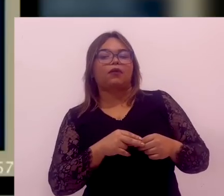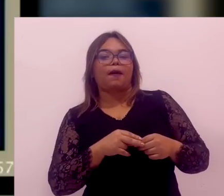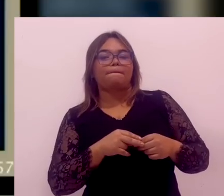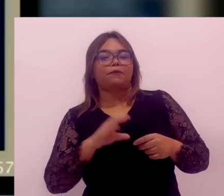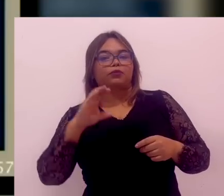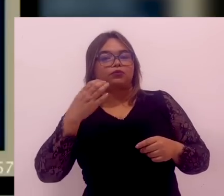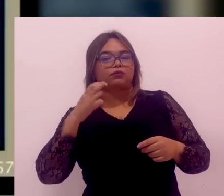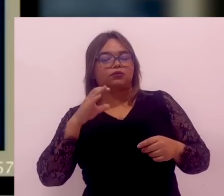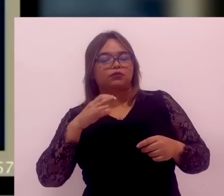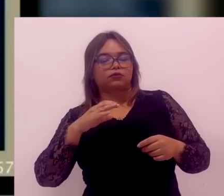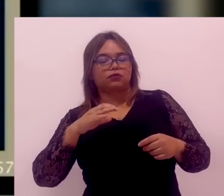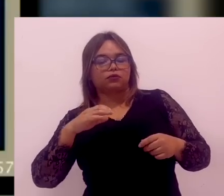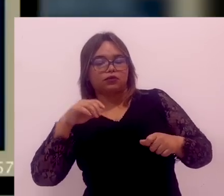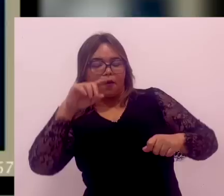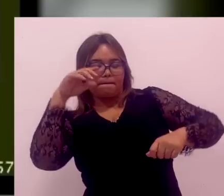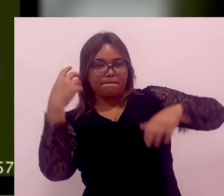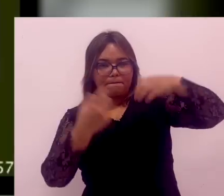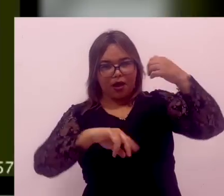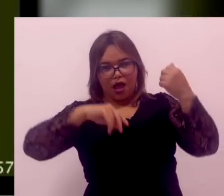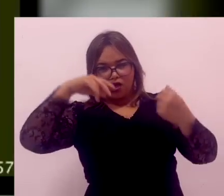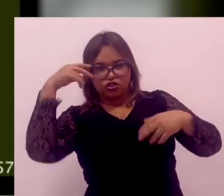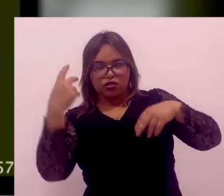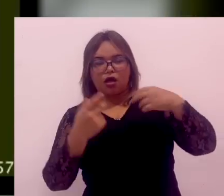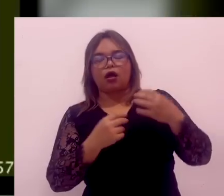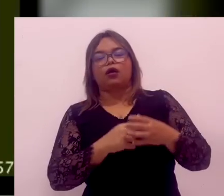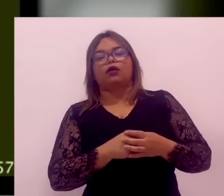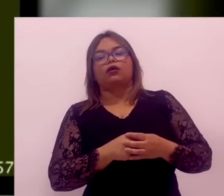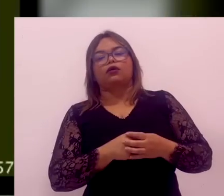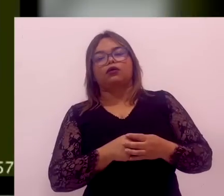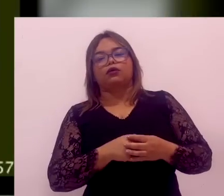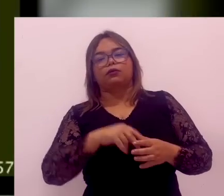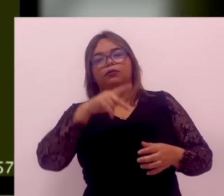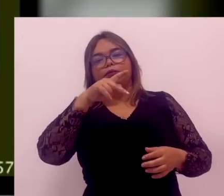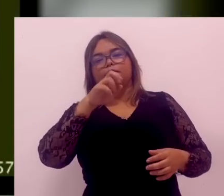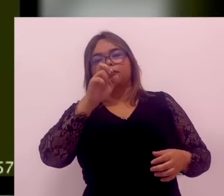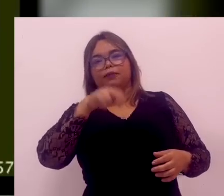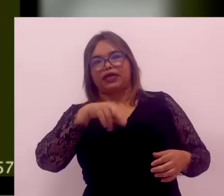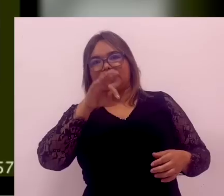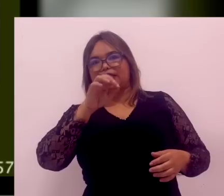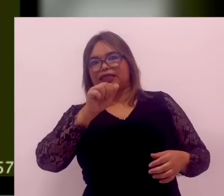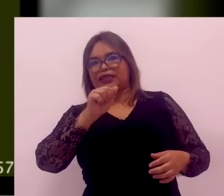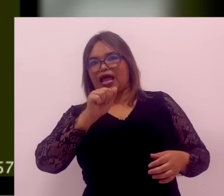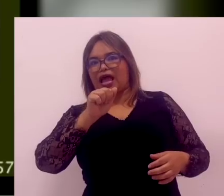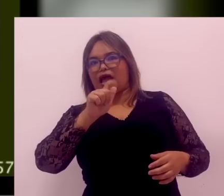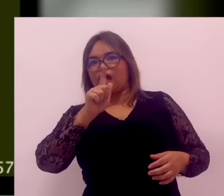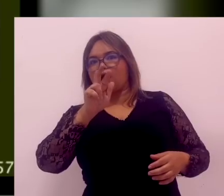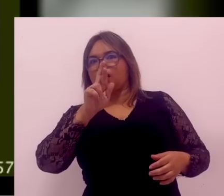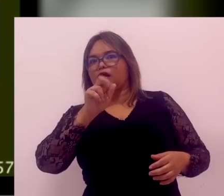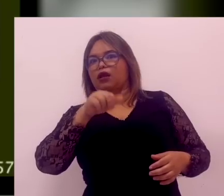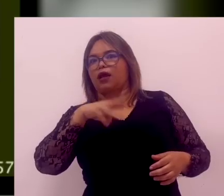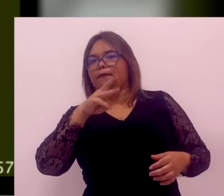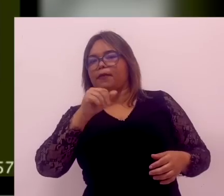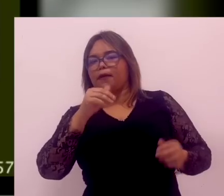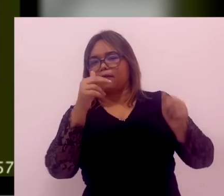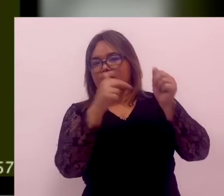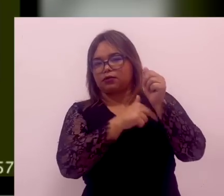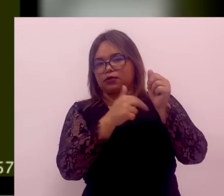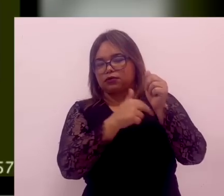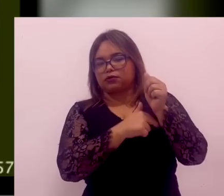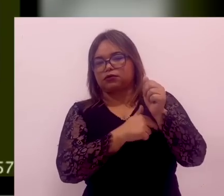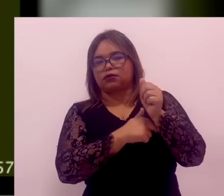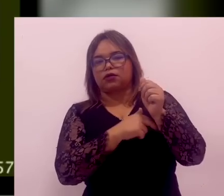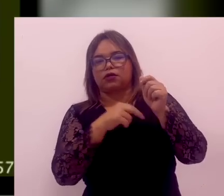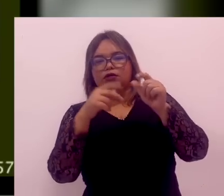de pentagrama misterioso e sagrado. O pentagrama na estrela dos magos. Então, isto é ocultismo. Você